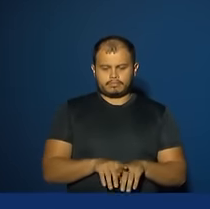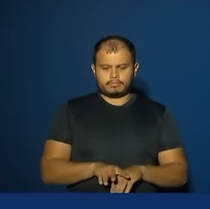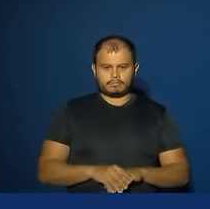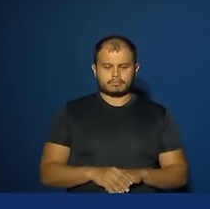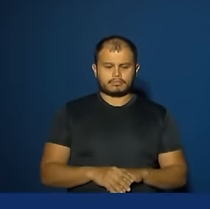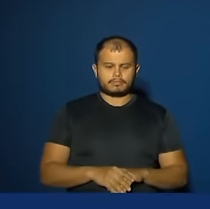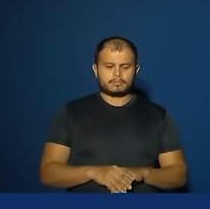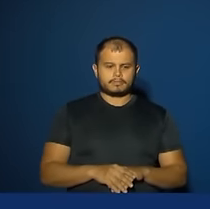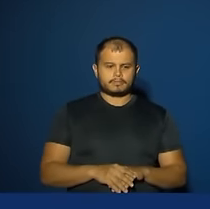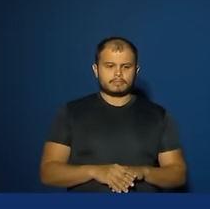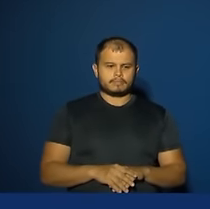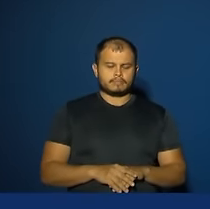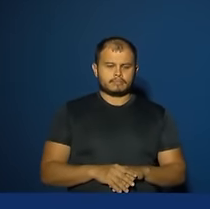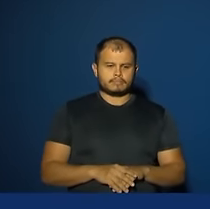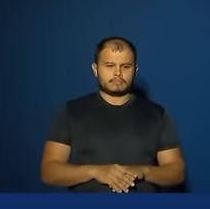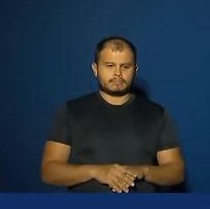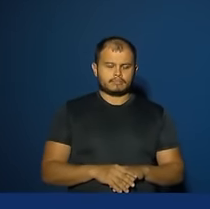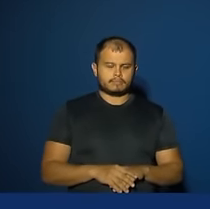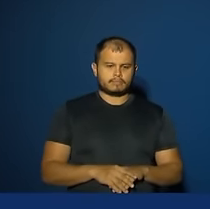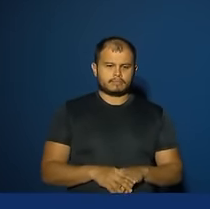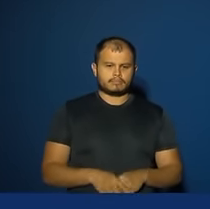meta.